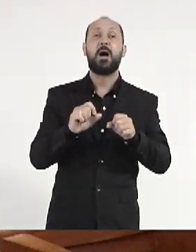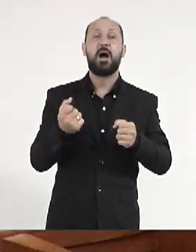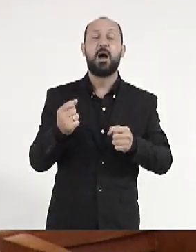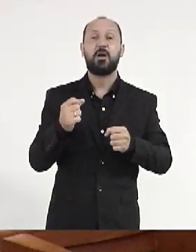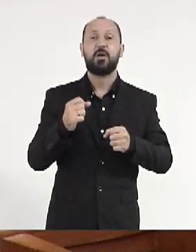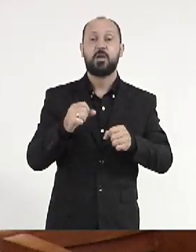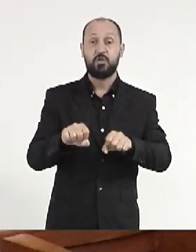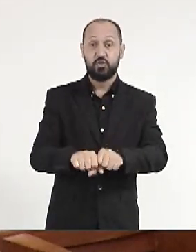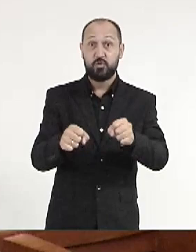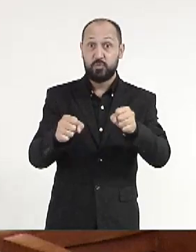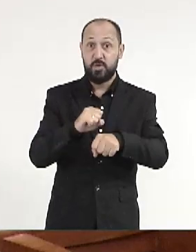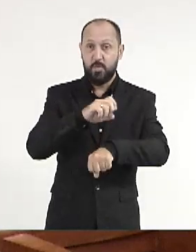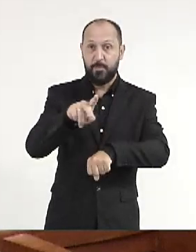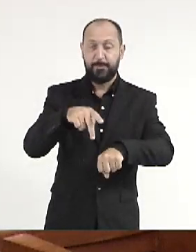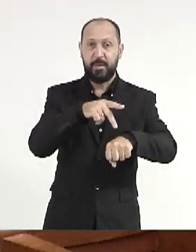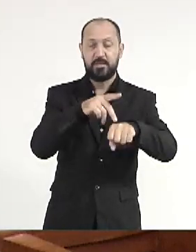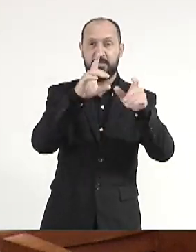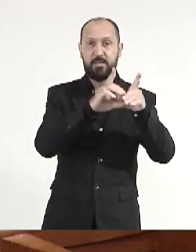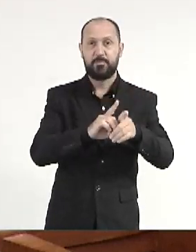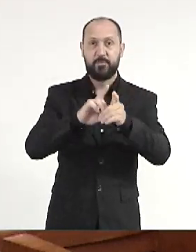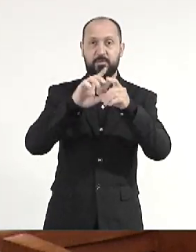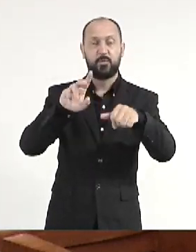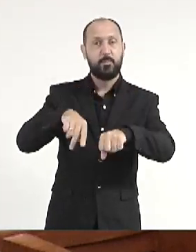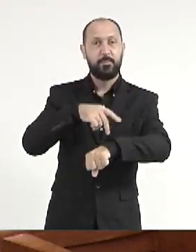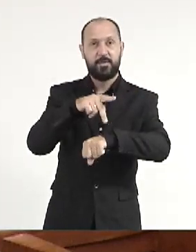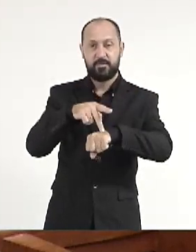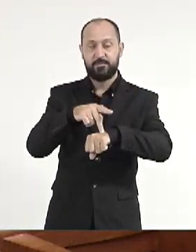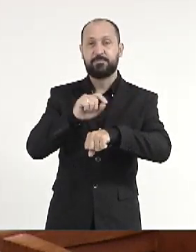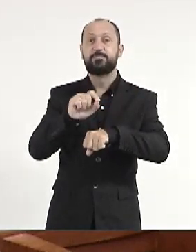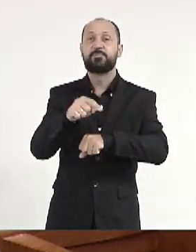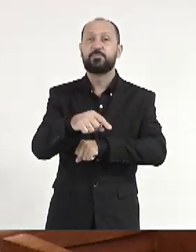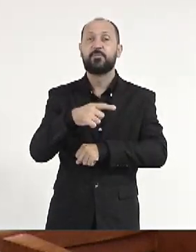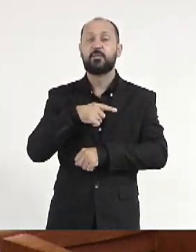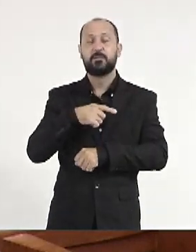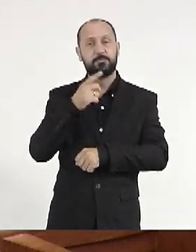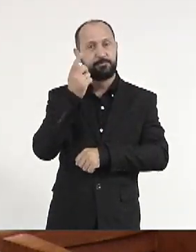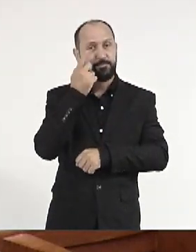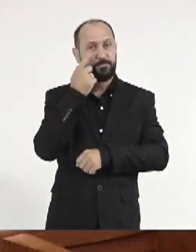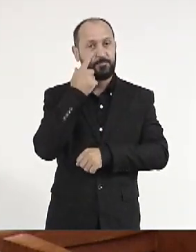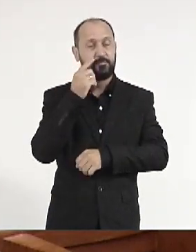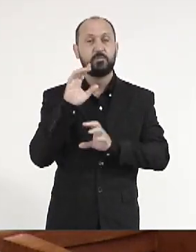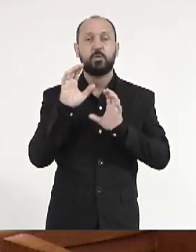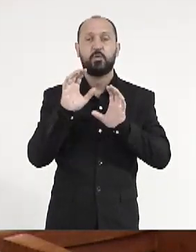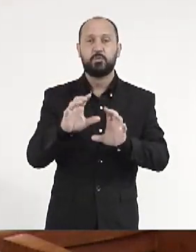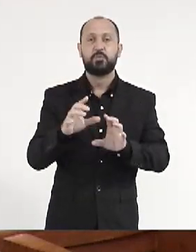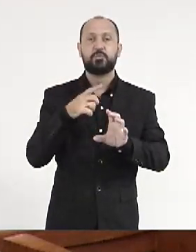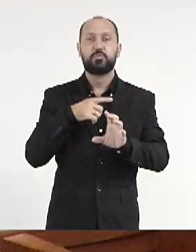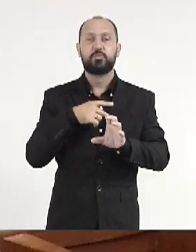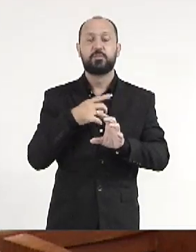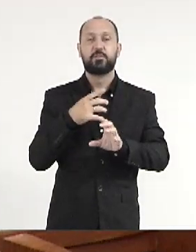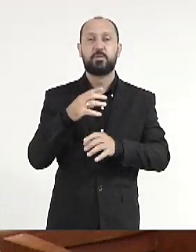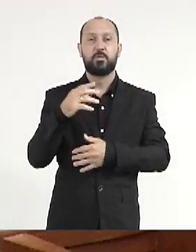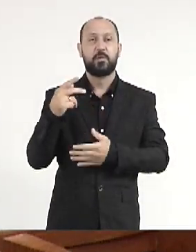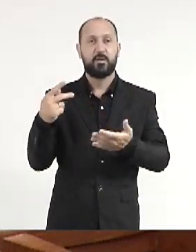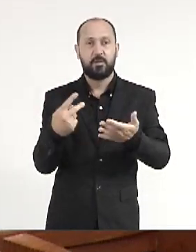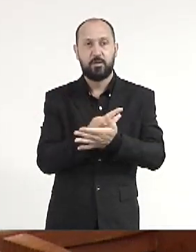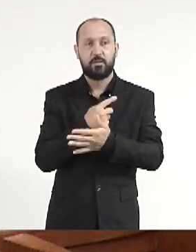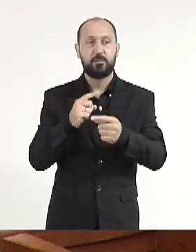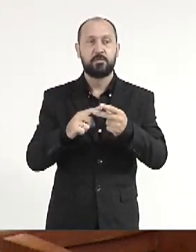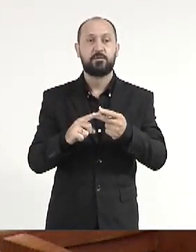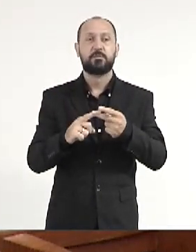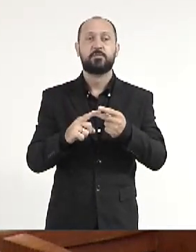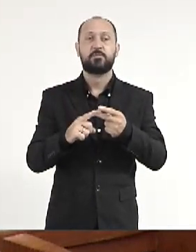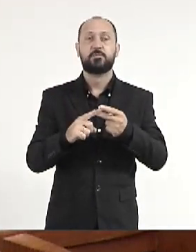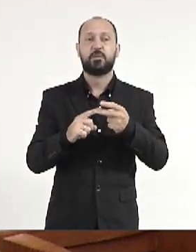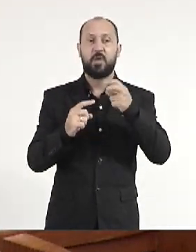um país, destruir a democracia de um país. Era aquilo que a gente viu de maneira muito estúpida, a gente viu